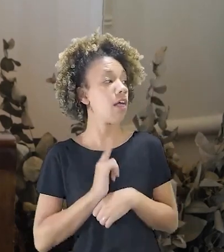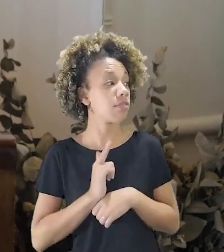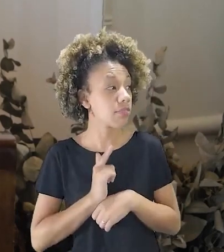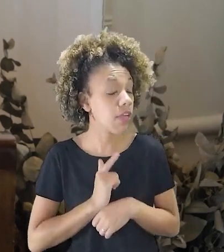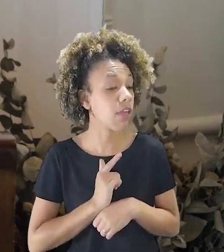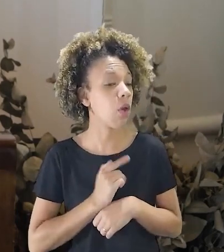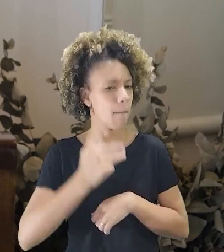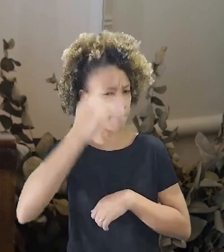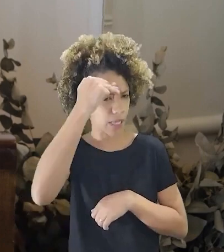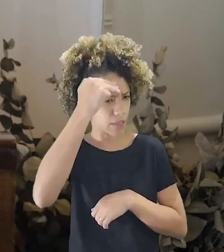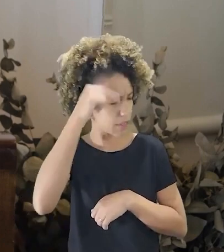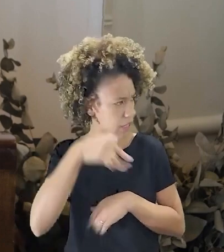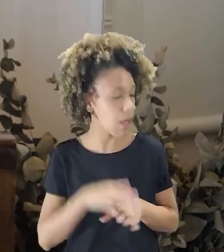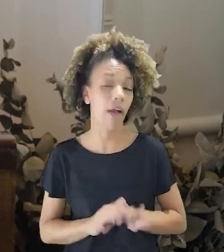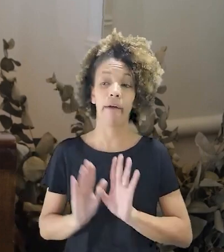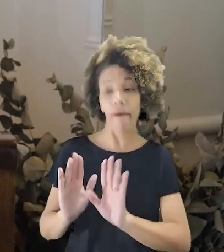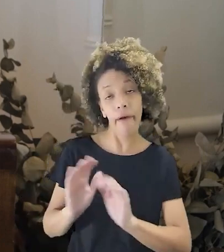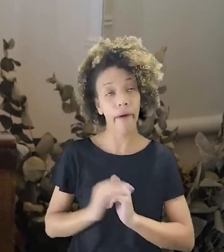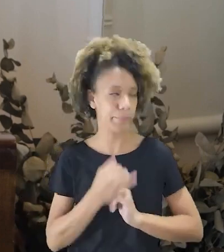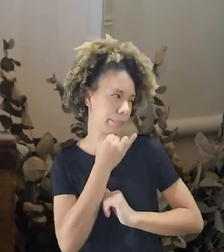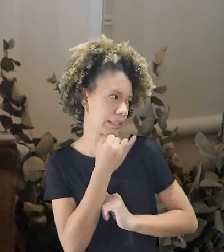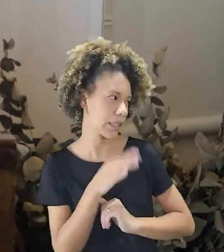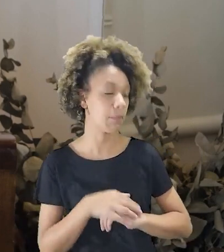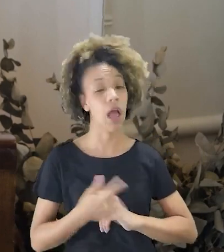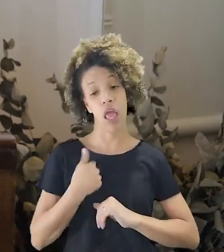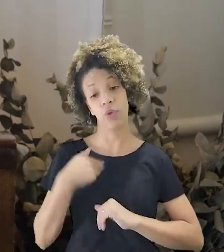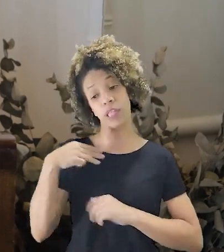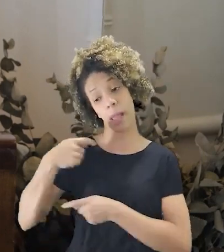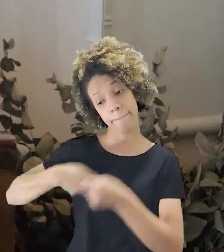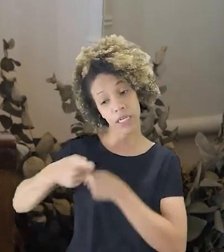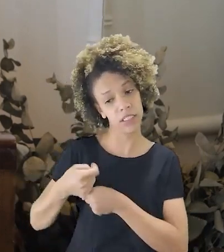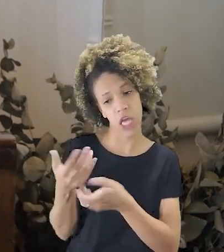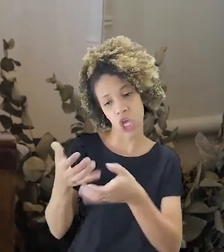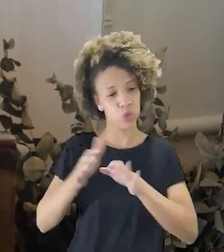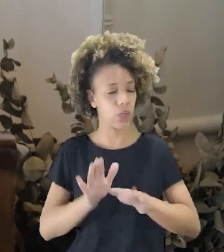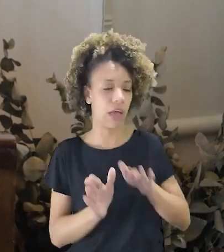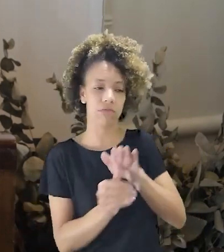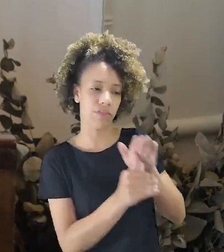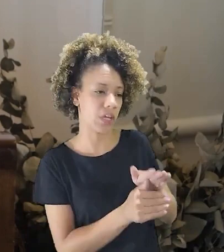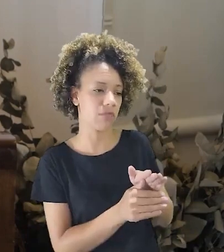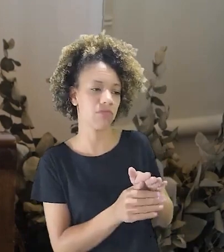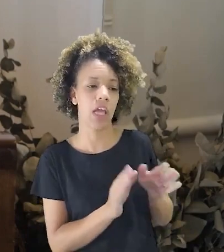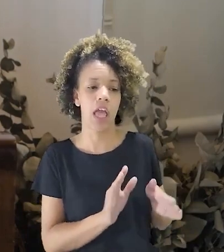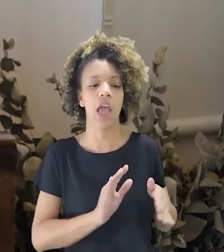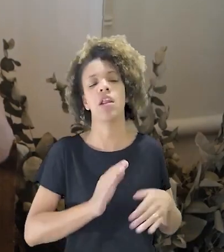Tem um apadrinhamento aqui do tipo assim, eu da milícia não vou pegar a área do traficante, o traficante é meu